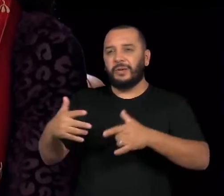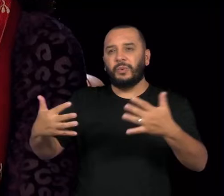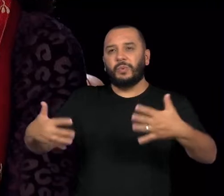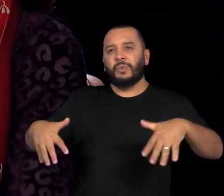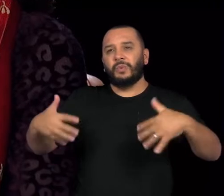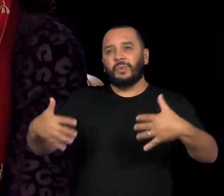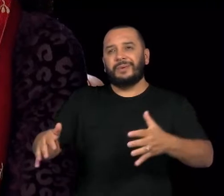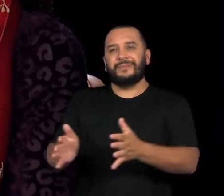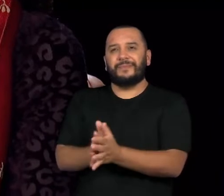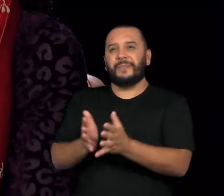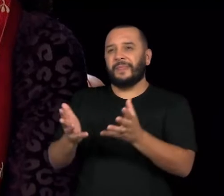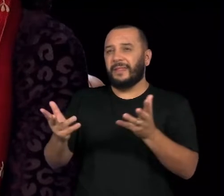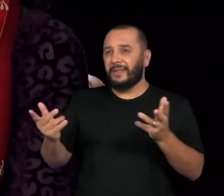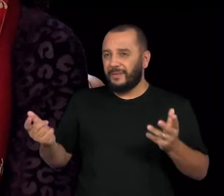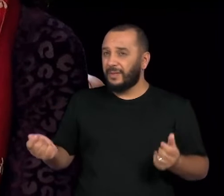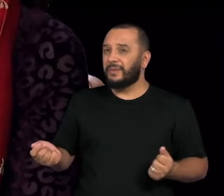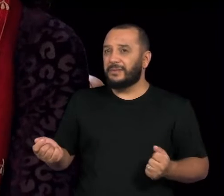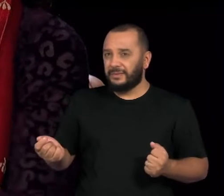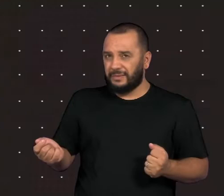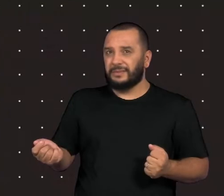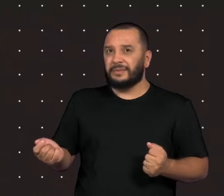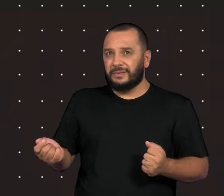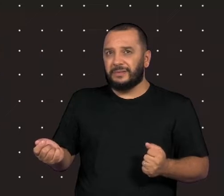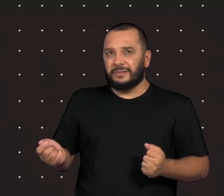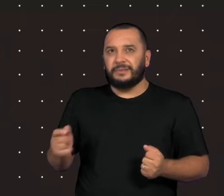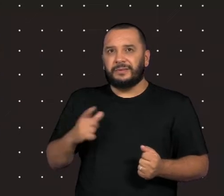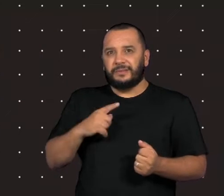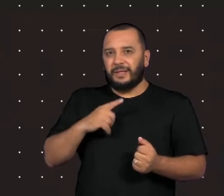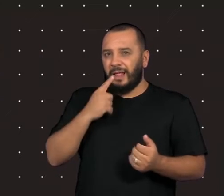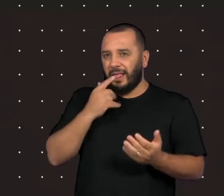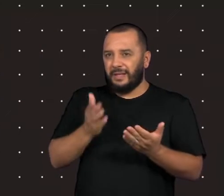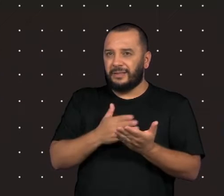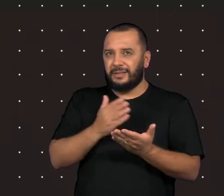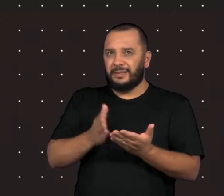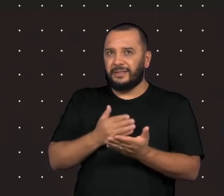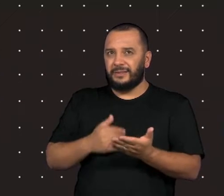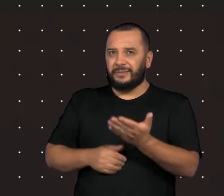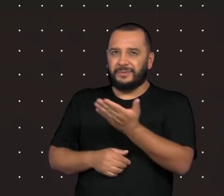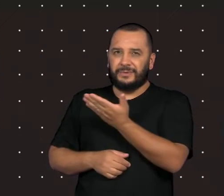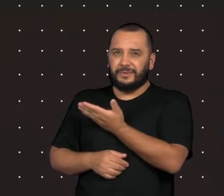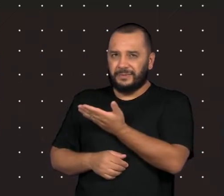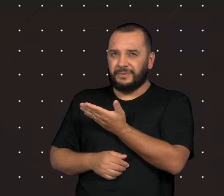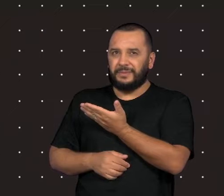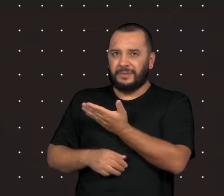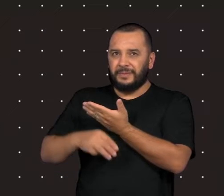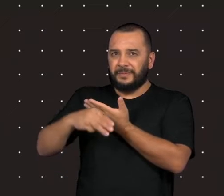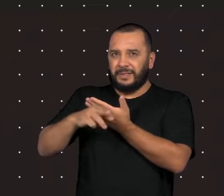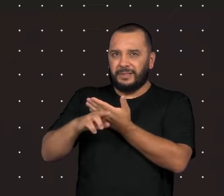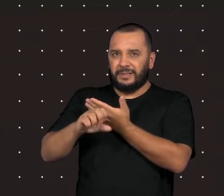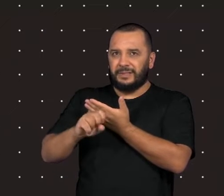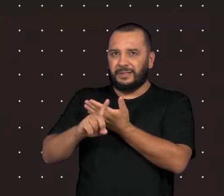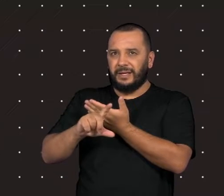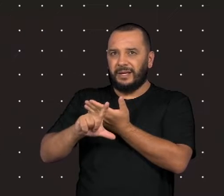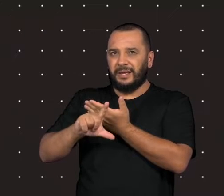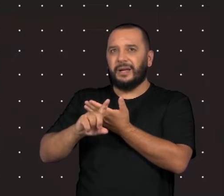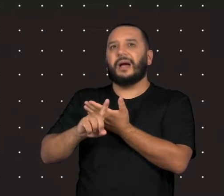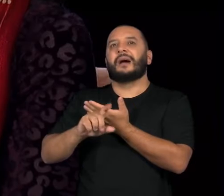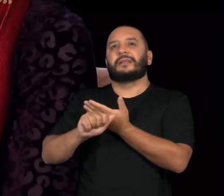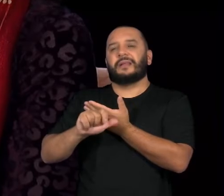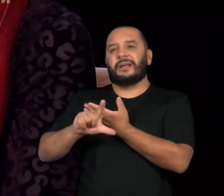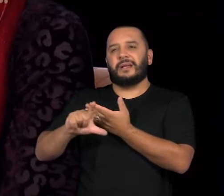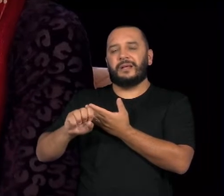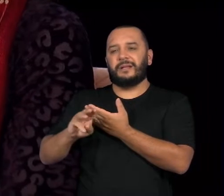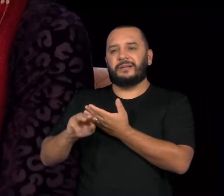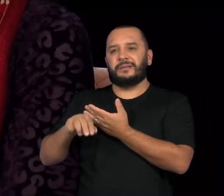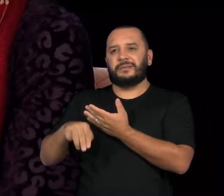partir disso, né? Aquele livro, Mrs. Dalloway, dela, para mim, é um absurdo aquele livro.